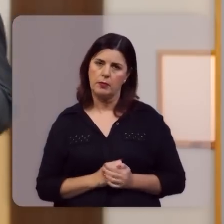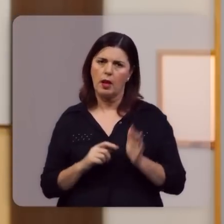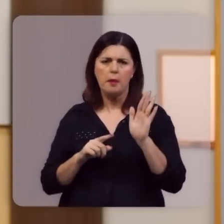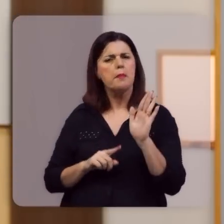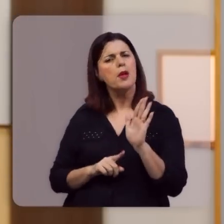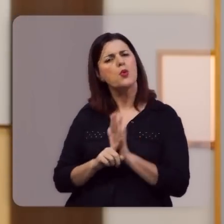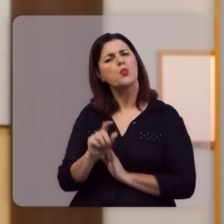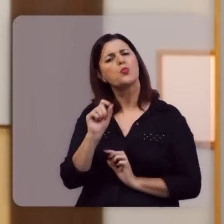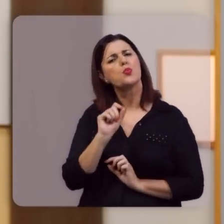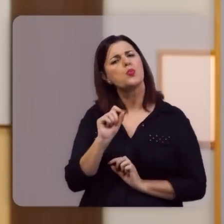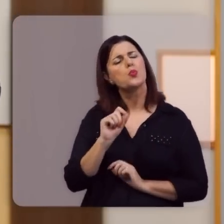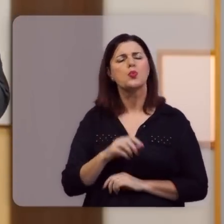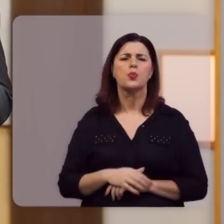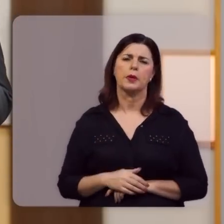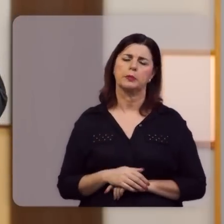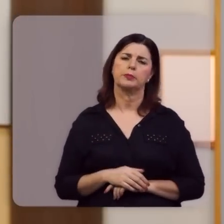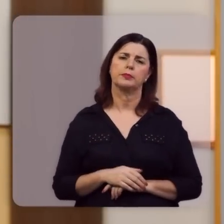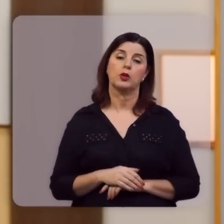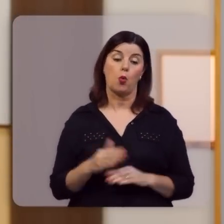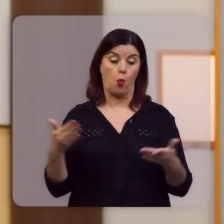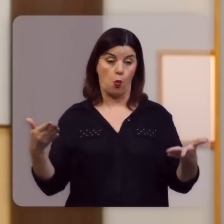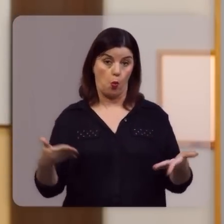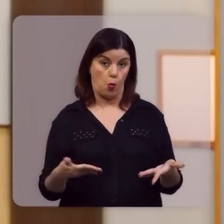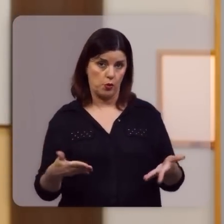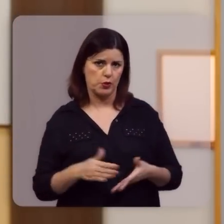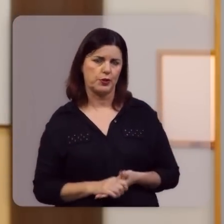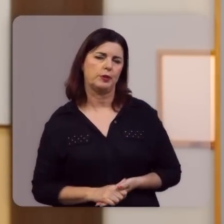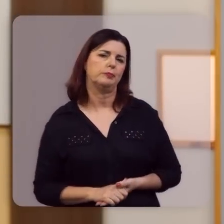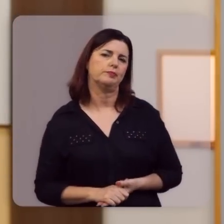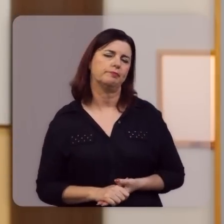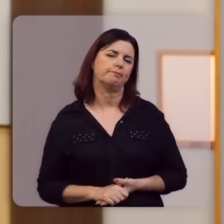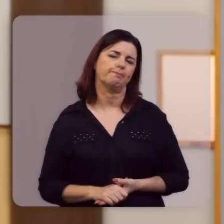A pergunta é esta: hoje